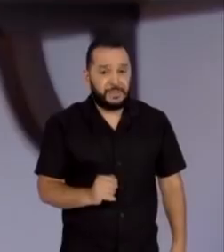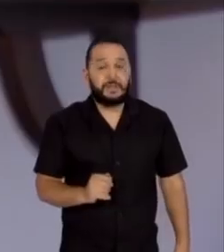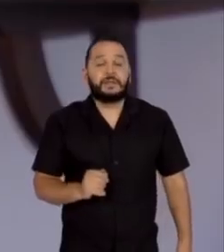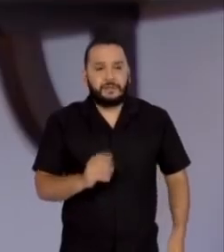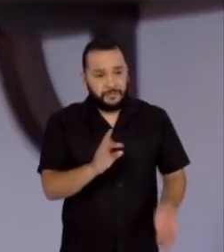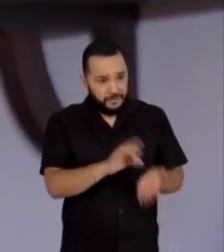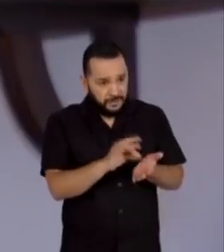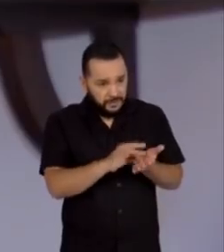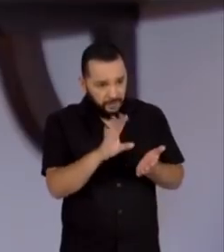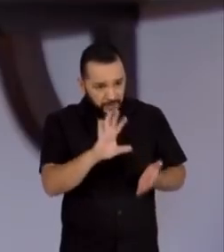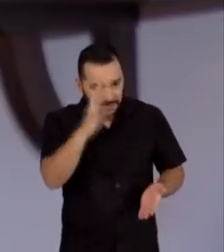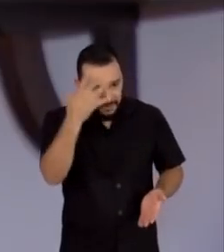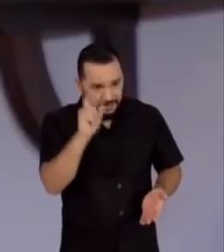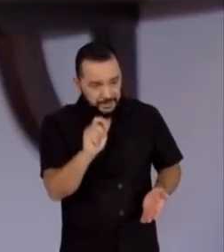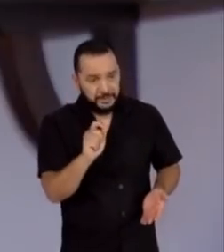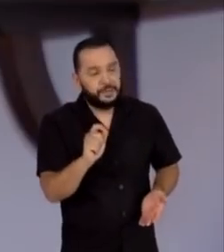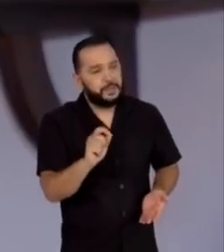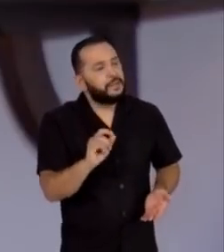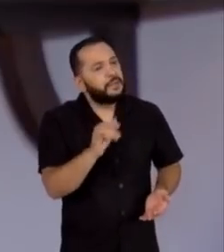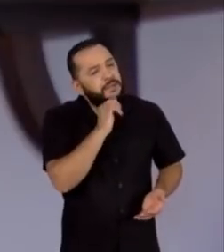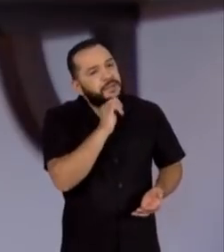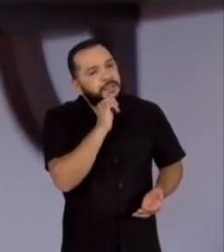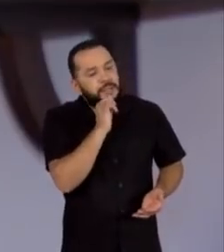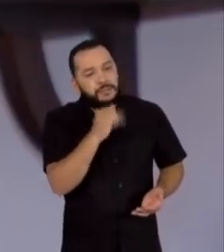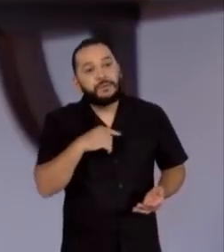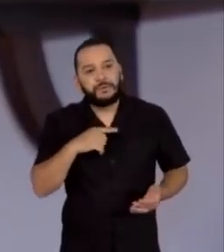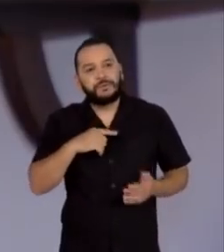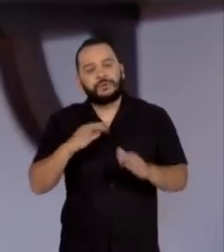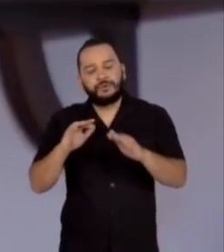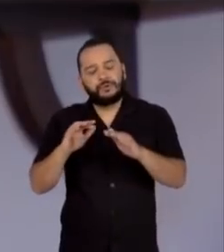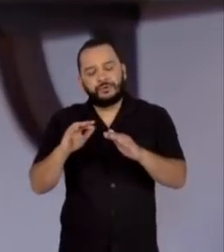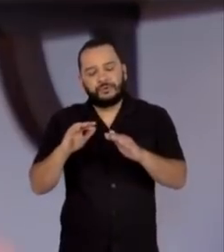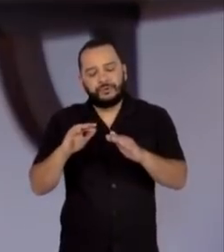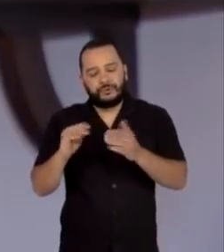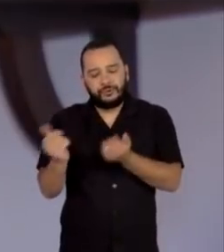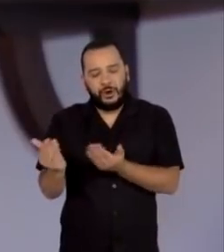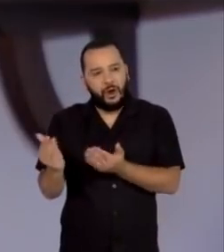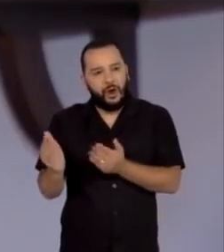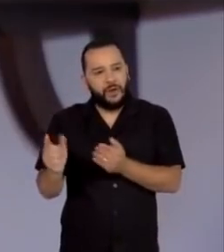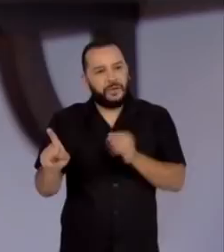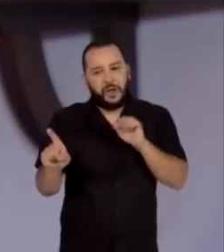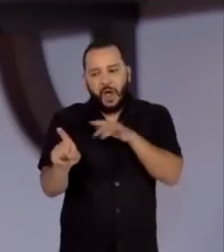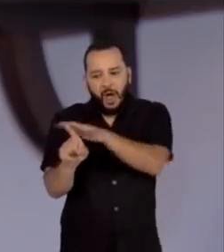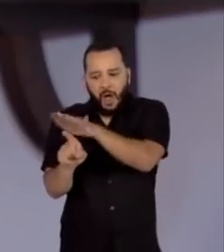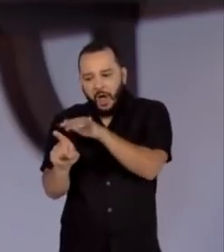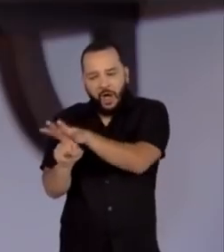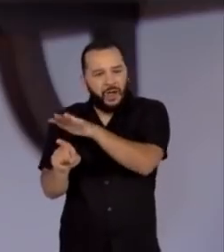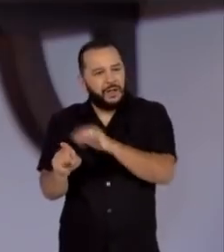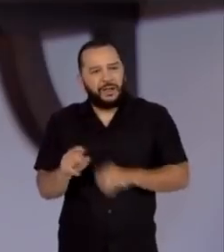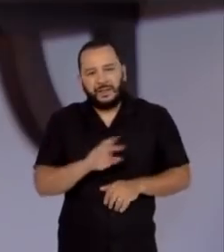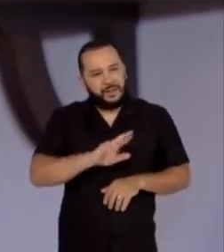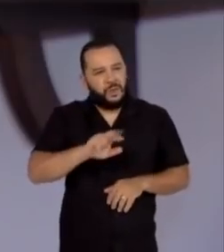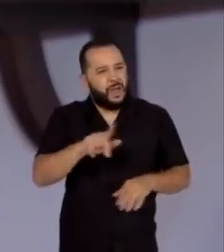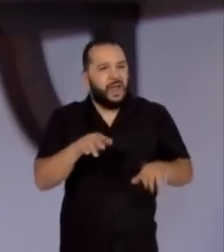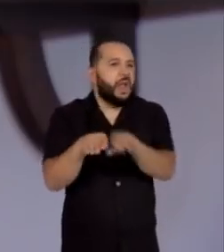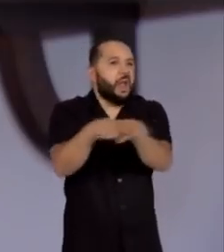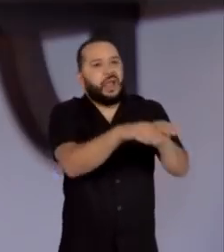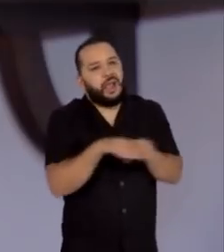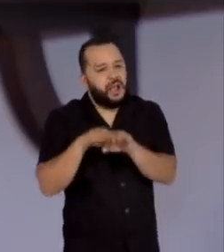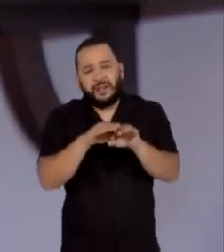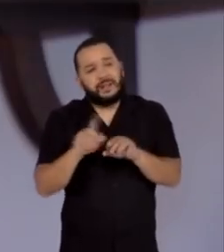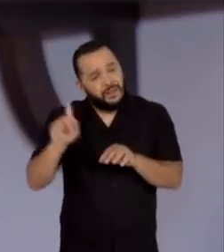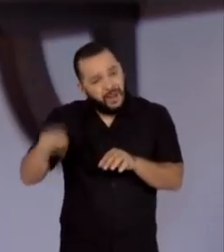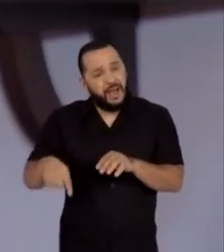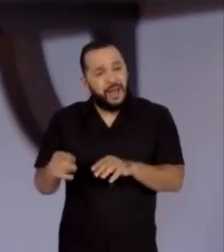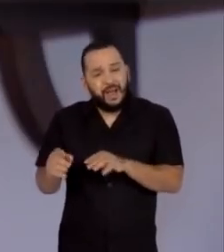na verdade, é que eles vão para uma segmentação e não para uma homogeneidade. Eles se segmentam e